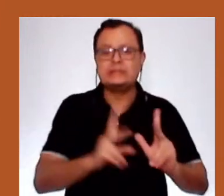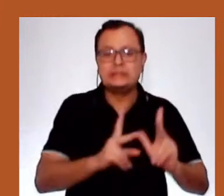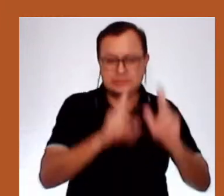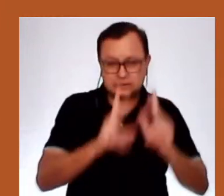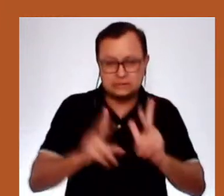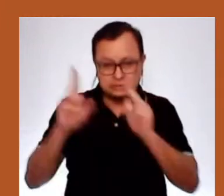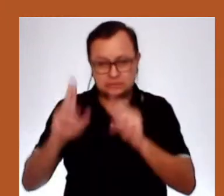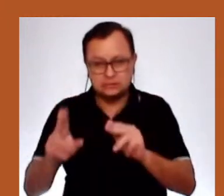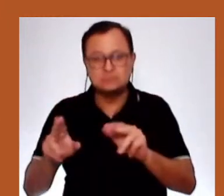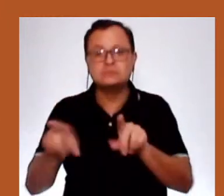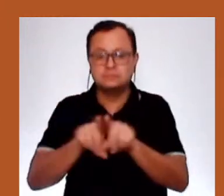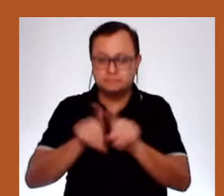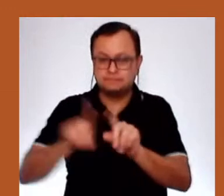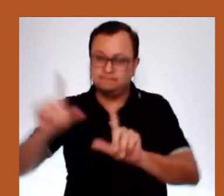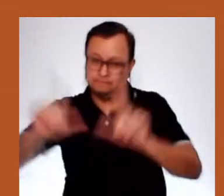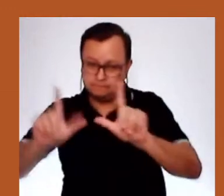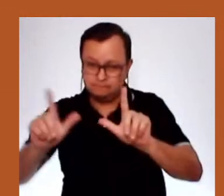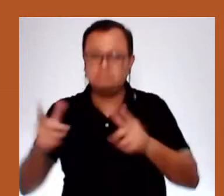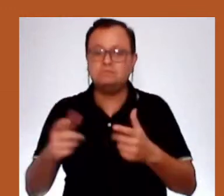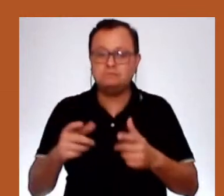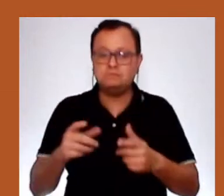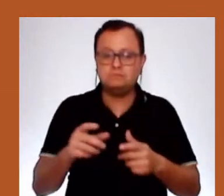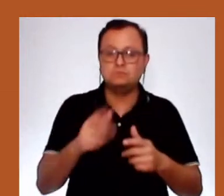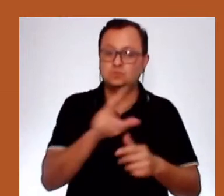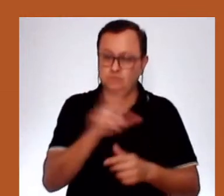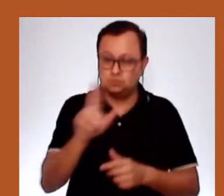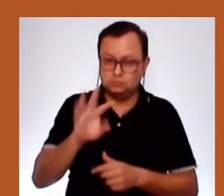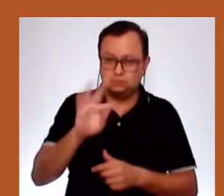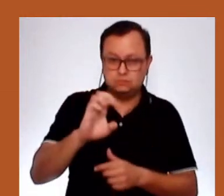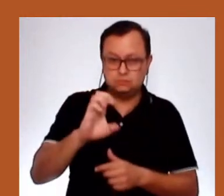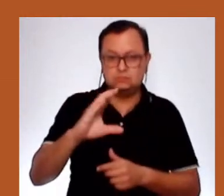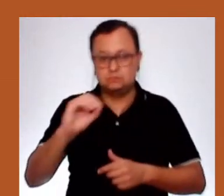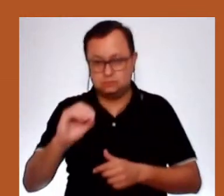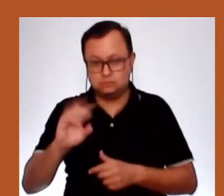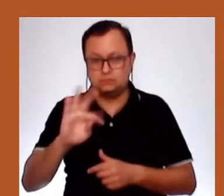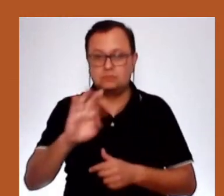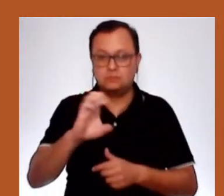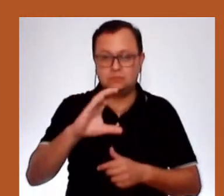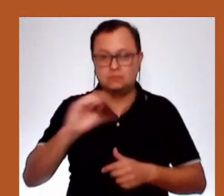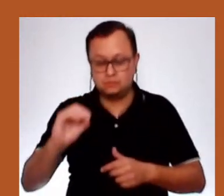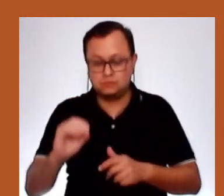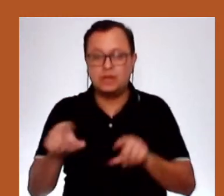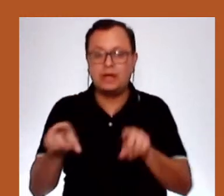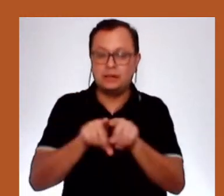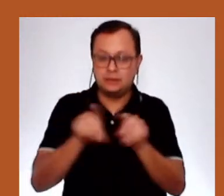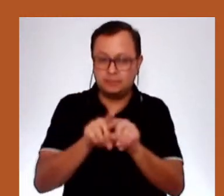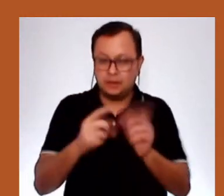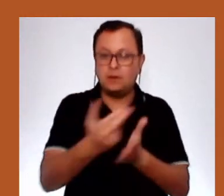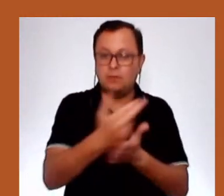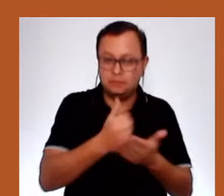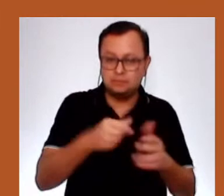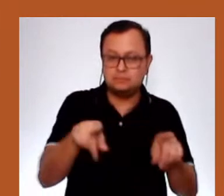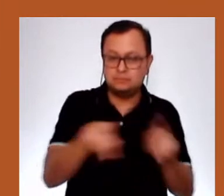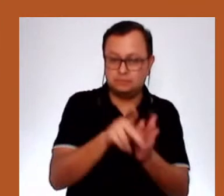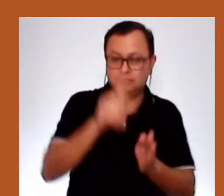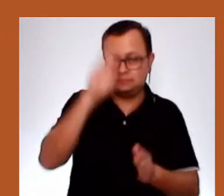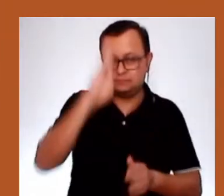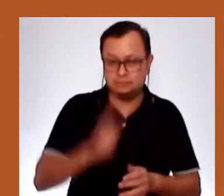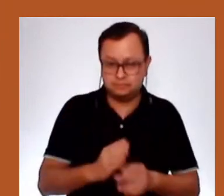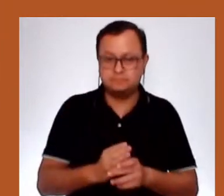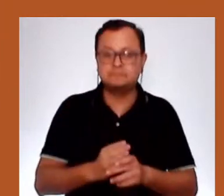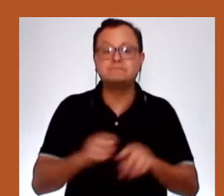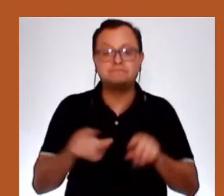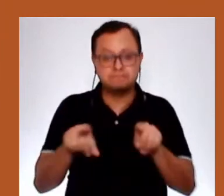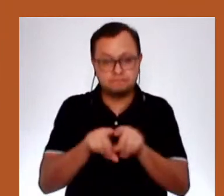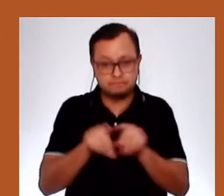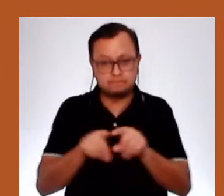Almanac Brasil, o Teco Teco e Aquarela Brasileira, vídeos institucionais para entidades como a Fundação Banco do Brasil,